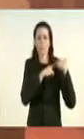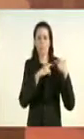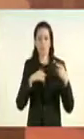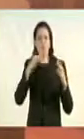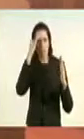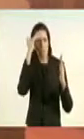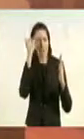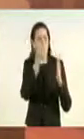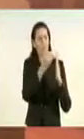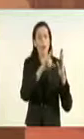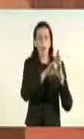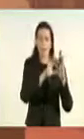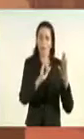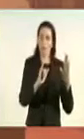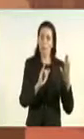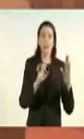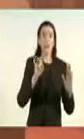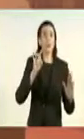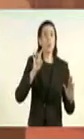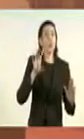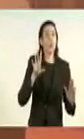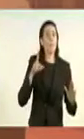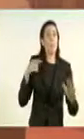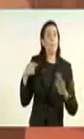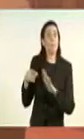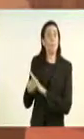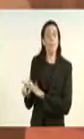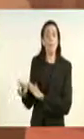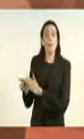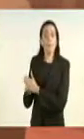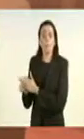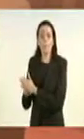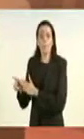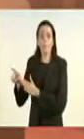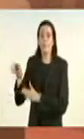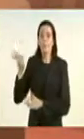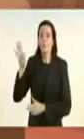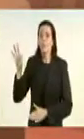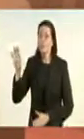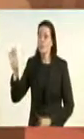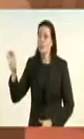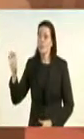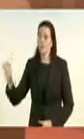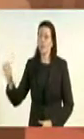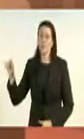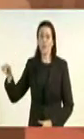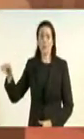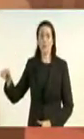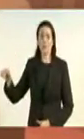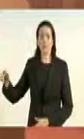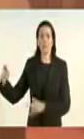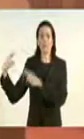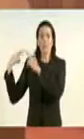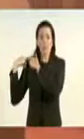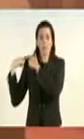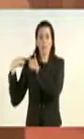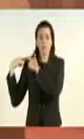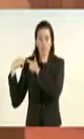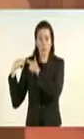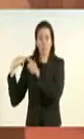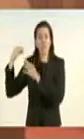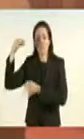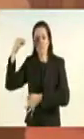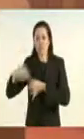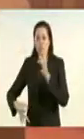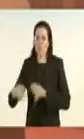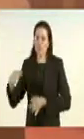Contas do Estado, que é o órgão competente para analisar e julgar os atos desse órgão que está sendo questionado por Vossa